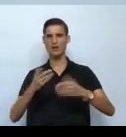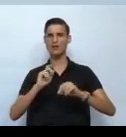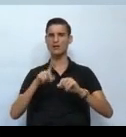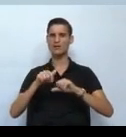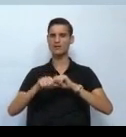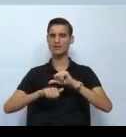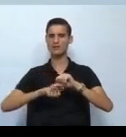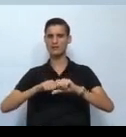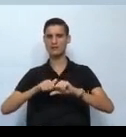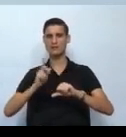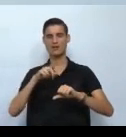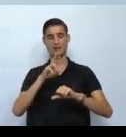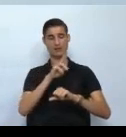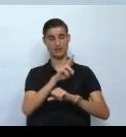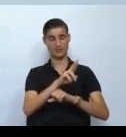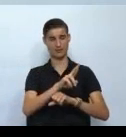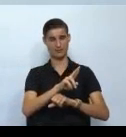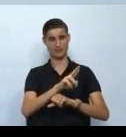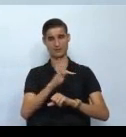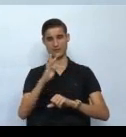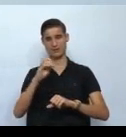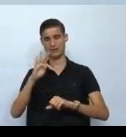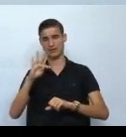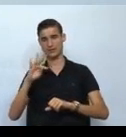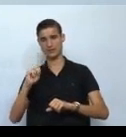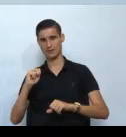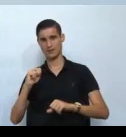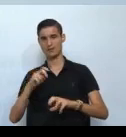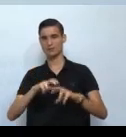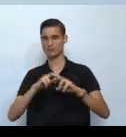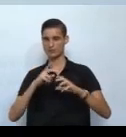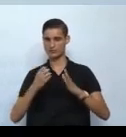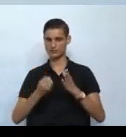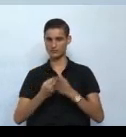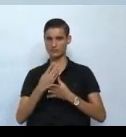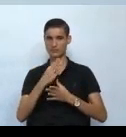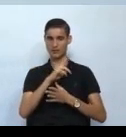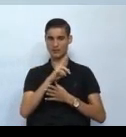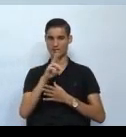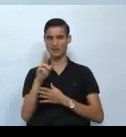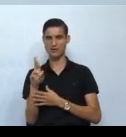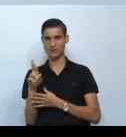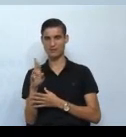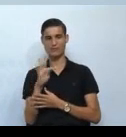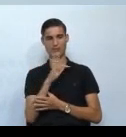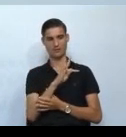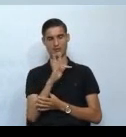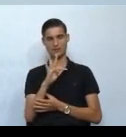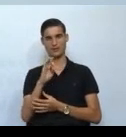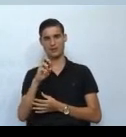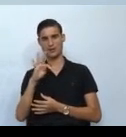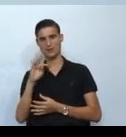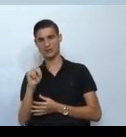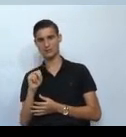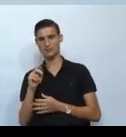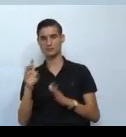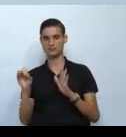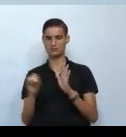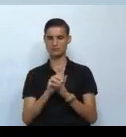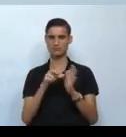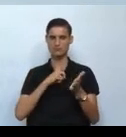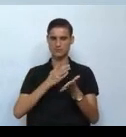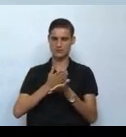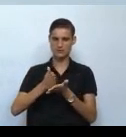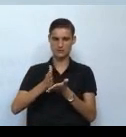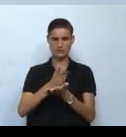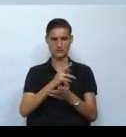a minha variável? É o r e o θ. Por isso que está aparecendo o r de r e t de θ. Aplicando